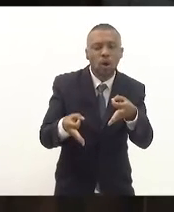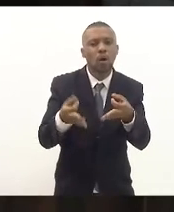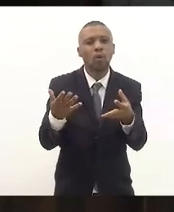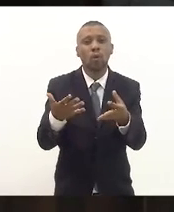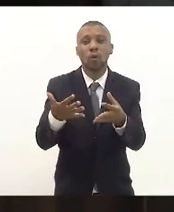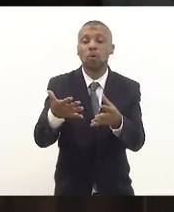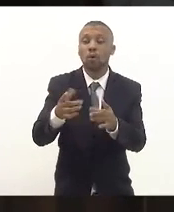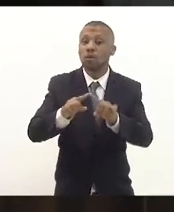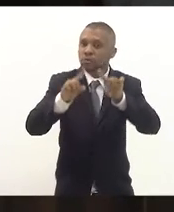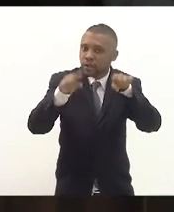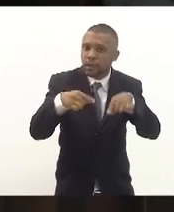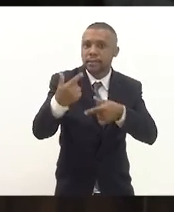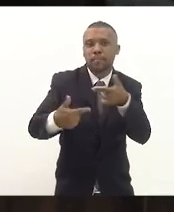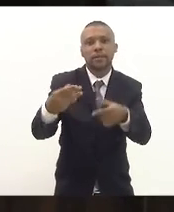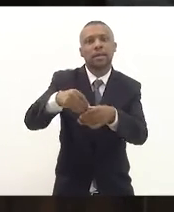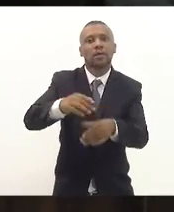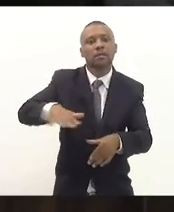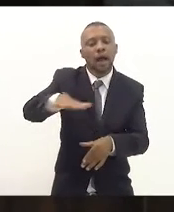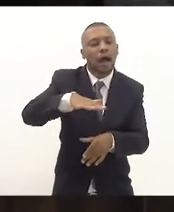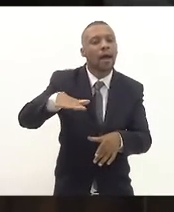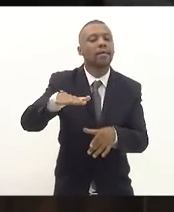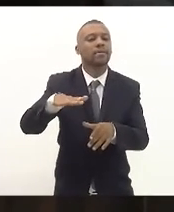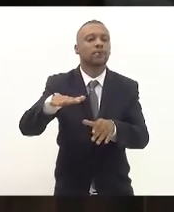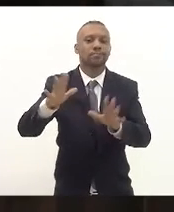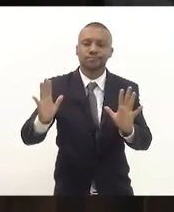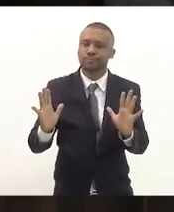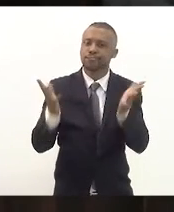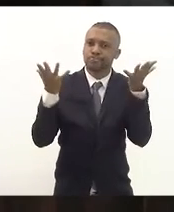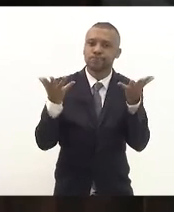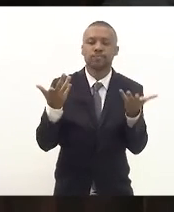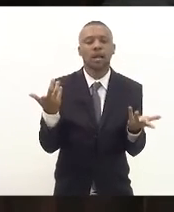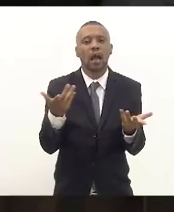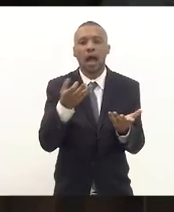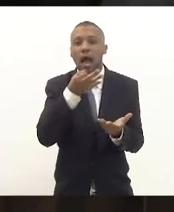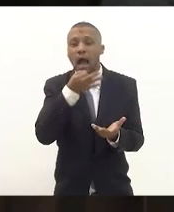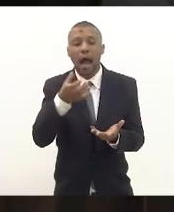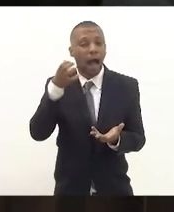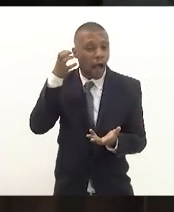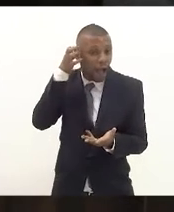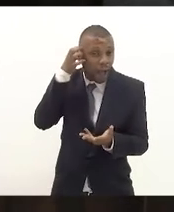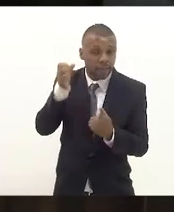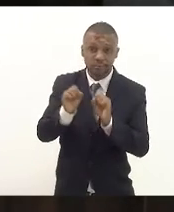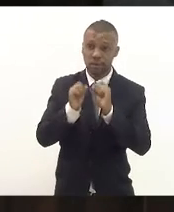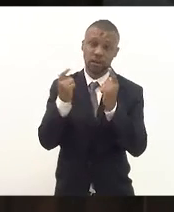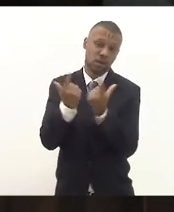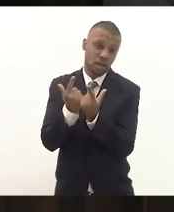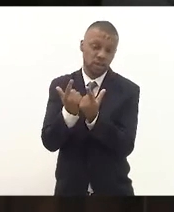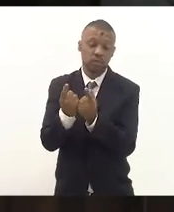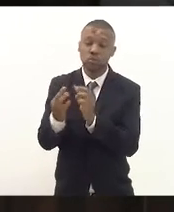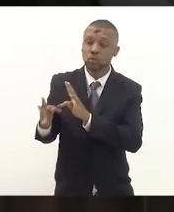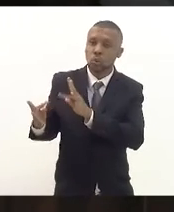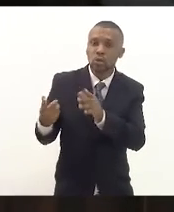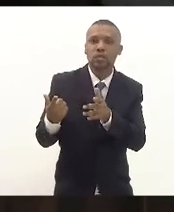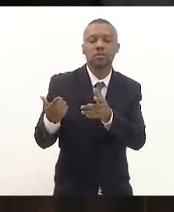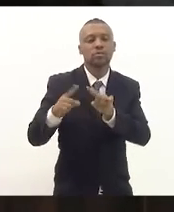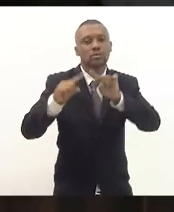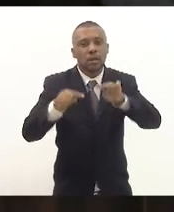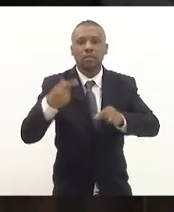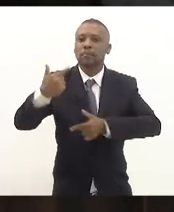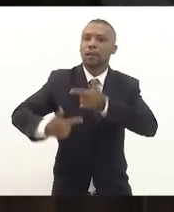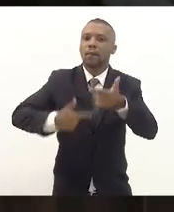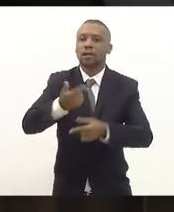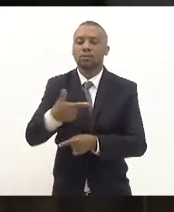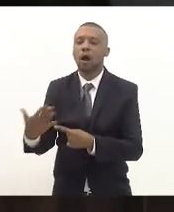cerimonial a rádio alerj todos que compõem aqui o plenário que está nos uns ajudando